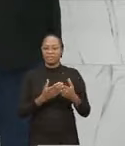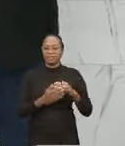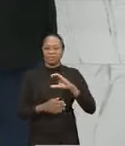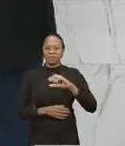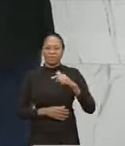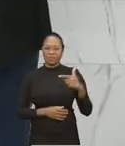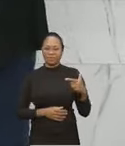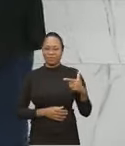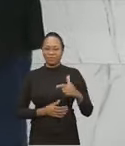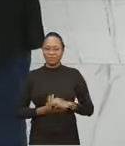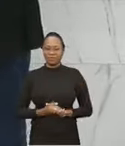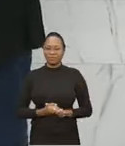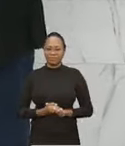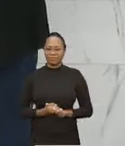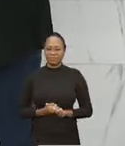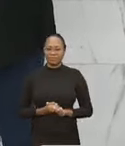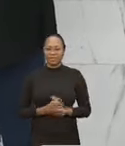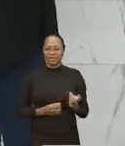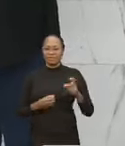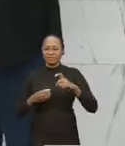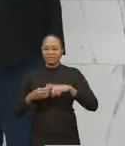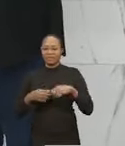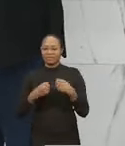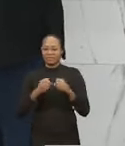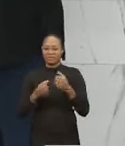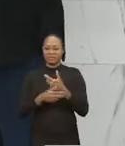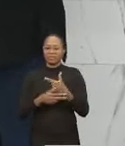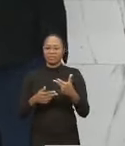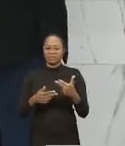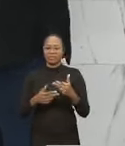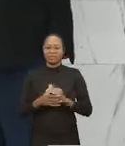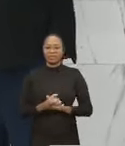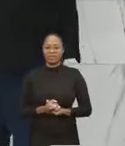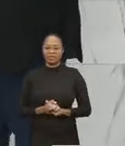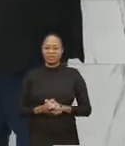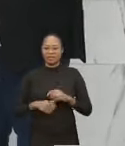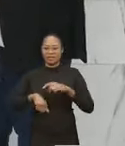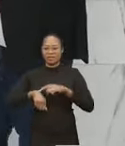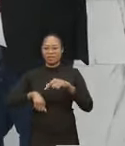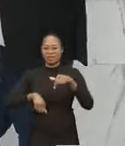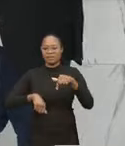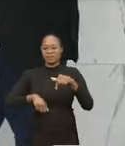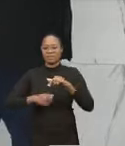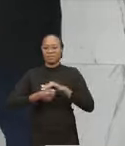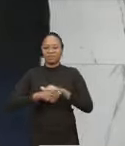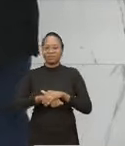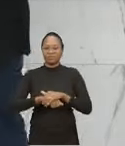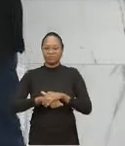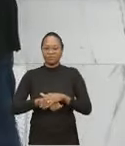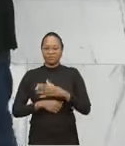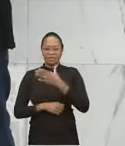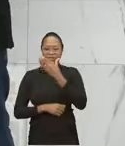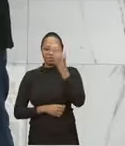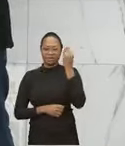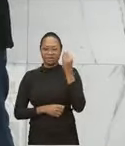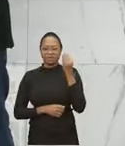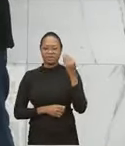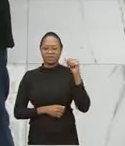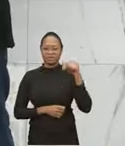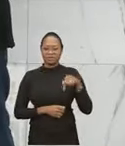quando ele volta para pegar o transporte de volta para sua casa, 19 horas, esqueceram o Jefferson aqui em